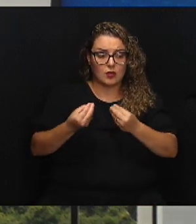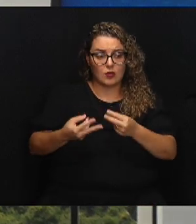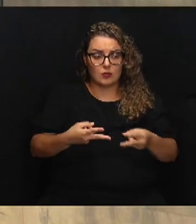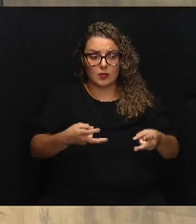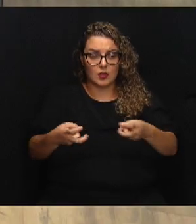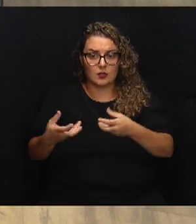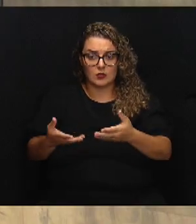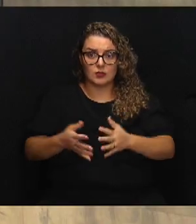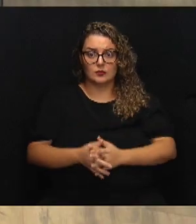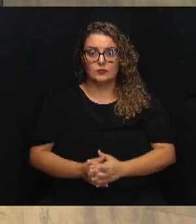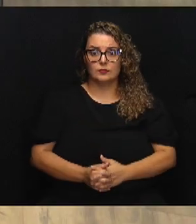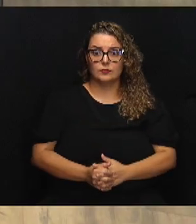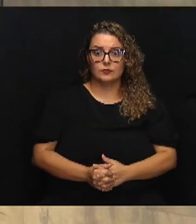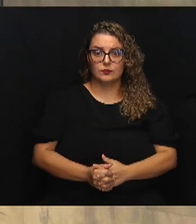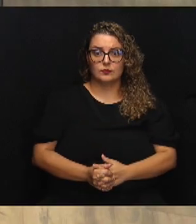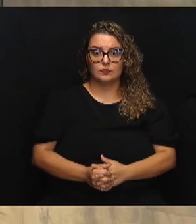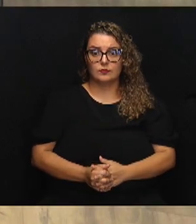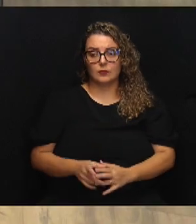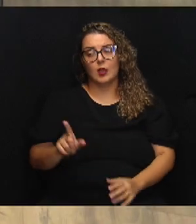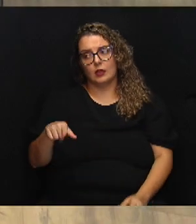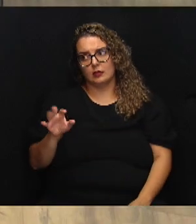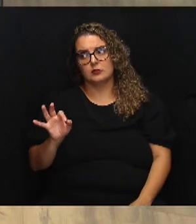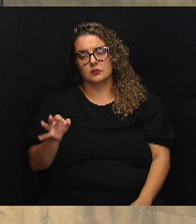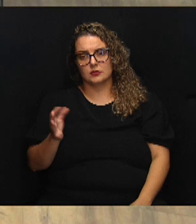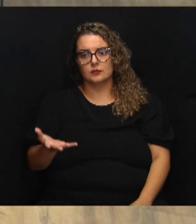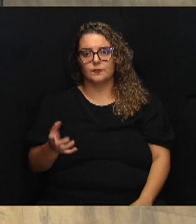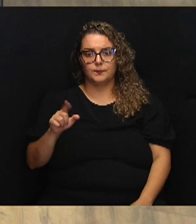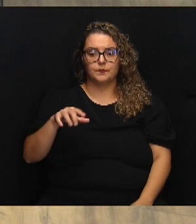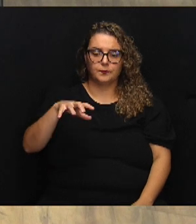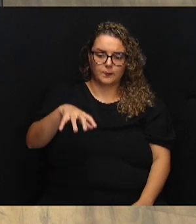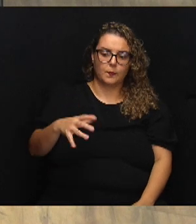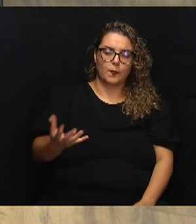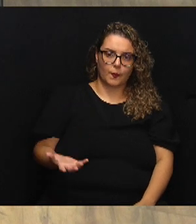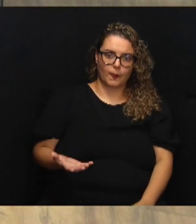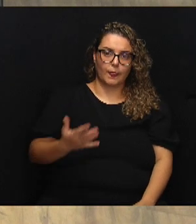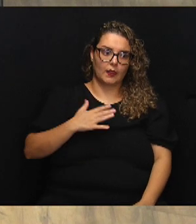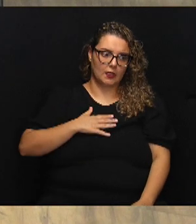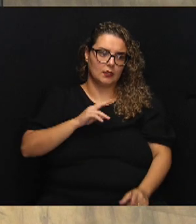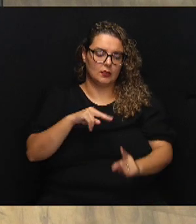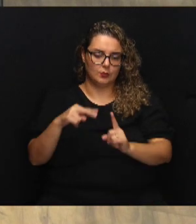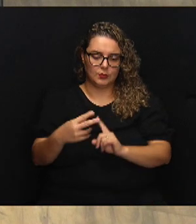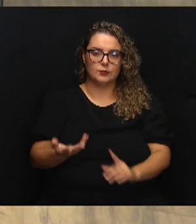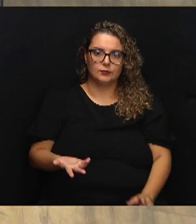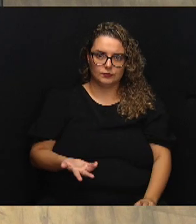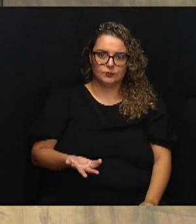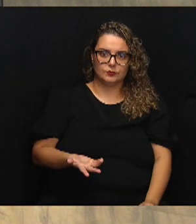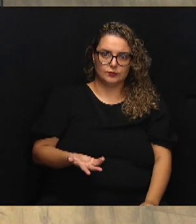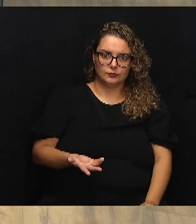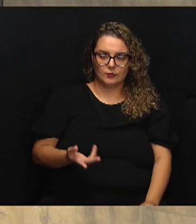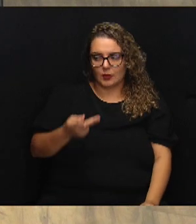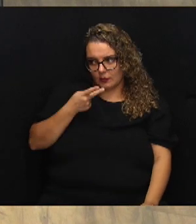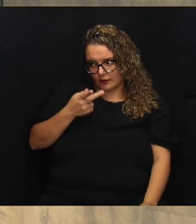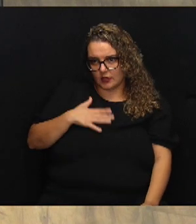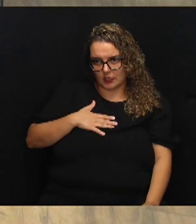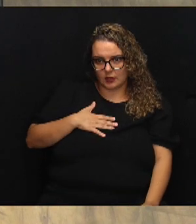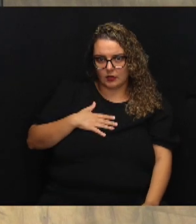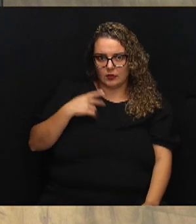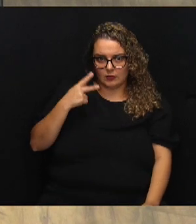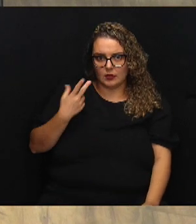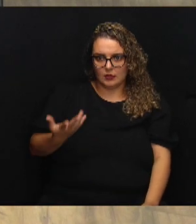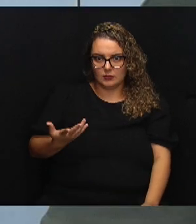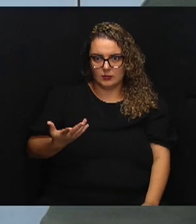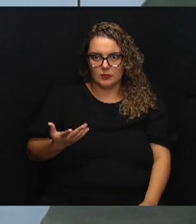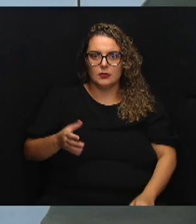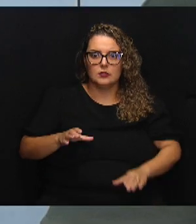enxergam? Com certeza, é um órgão que, no meu ponto de vista, né, vou falar eu, vereador, Sim. que está na